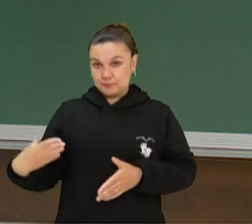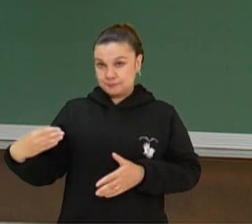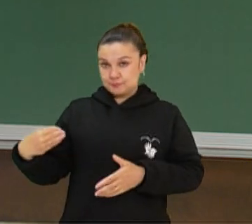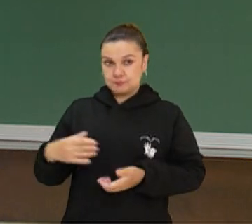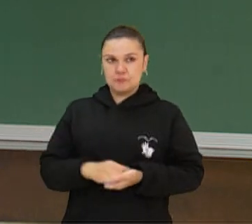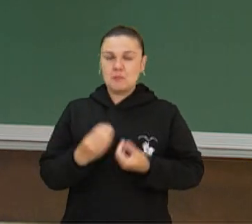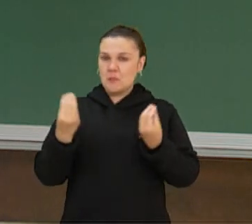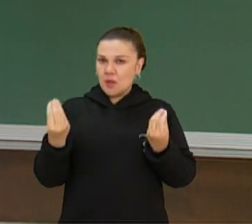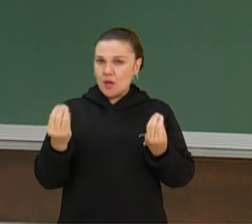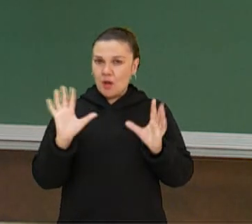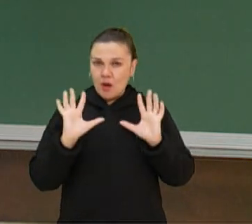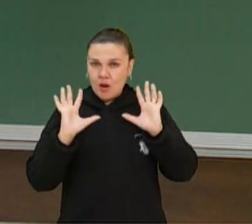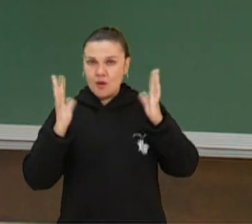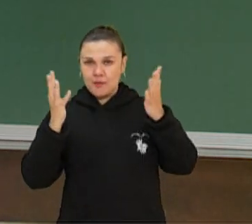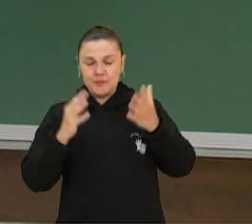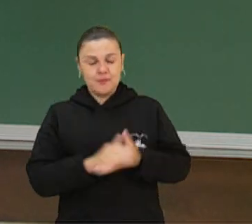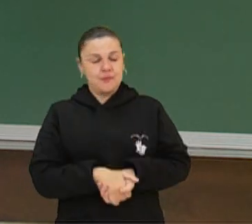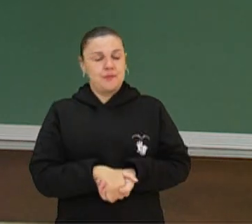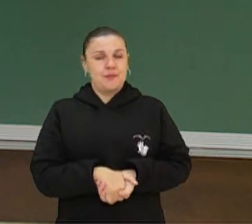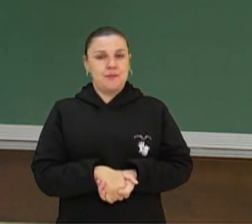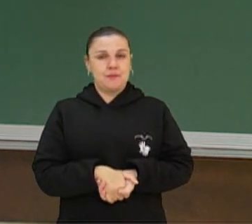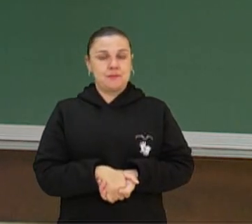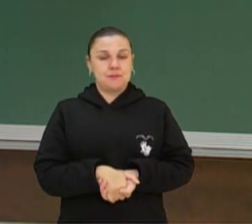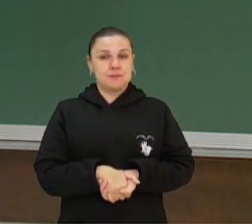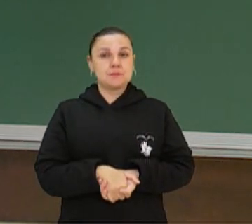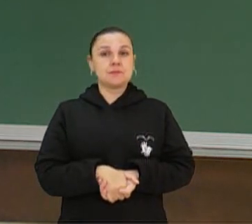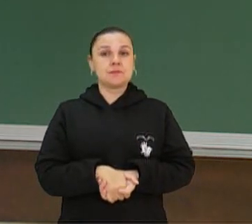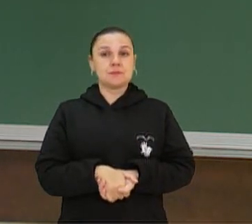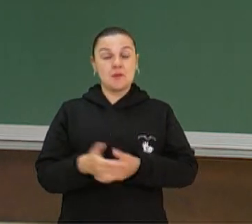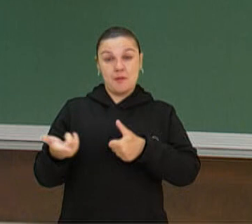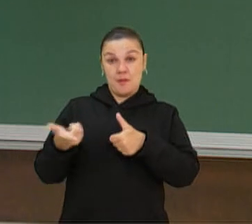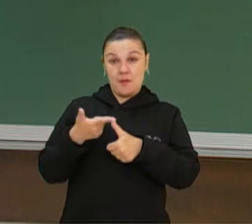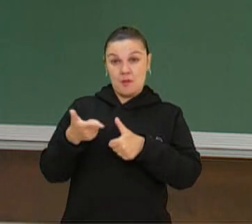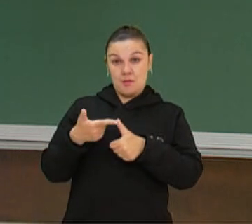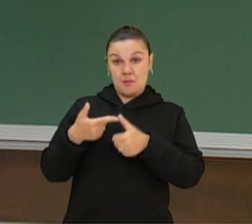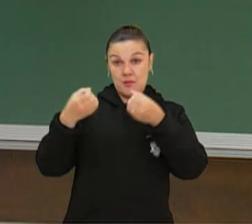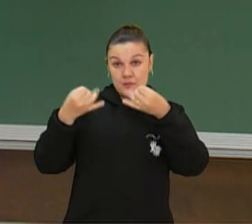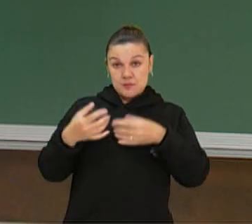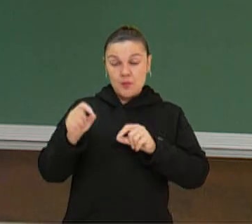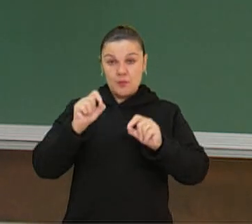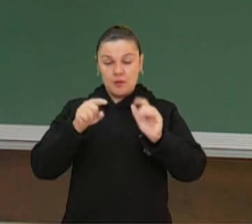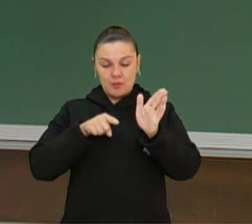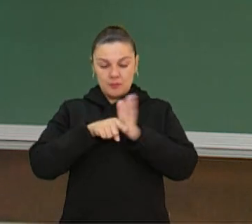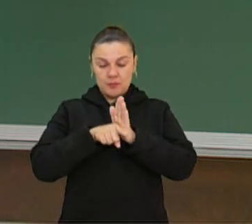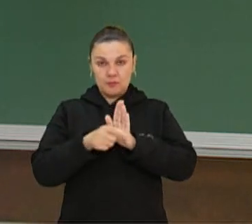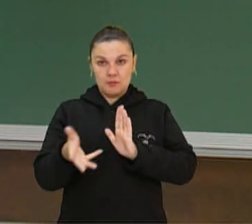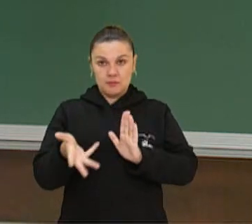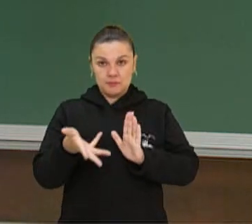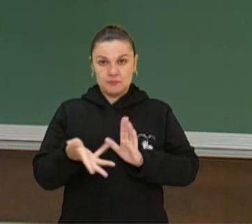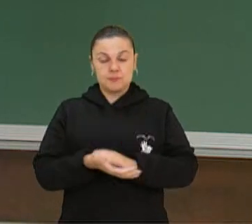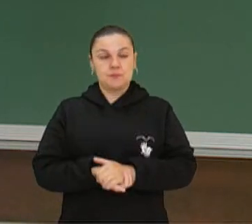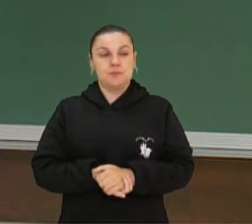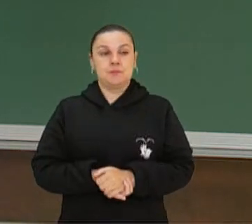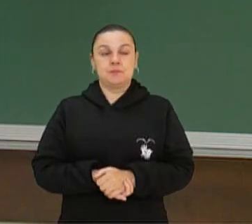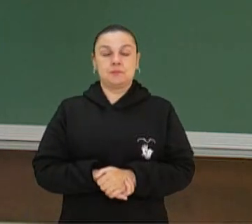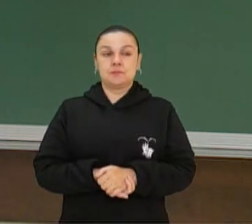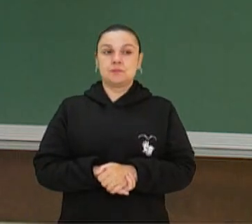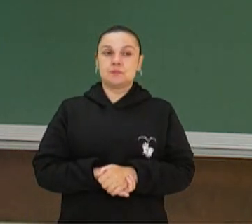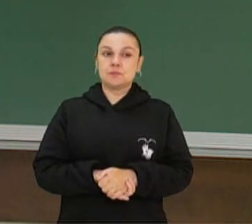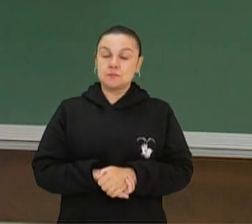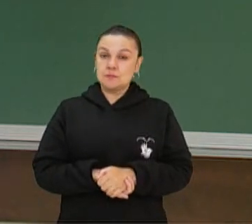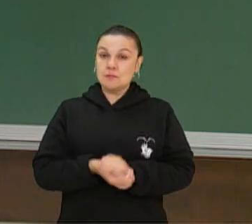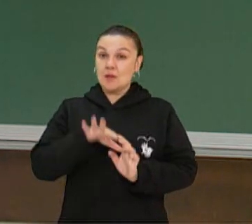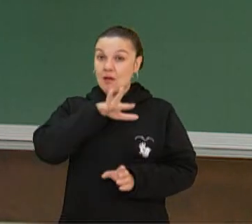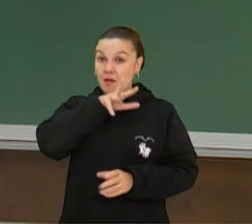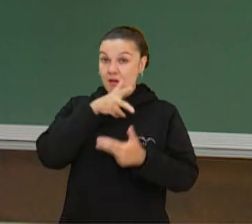isso acontece? Tá? Antes de poder chegar nisso, vamos falar sobre o nosso quiz aqui. Estava quase esquecendo, pessoal. Vamos lá?